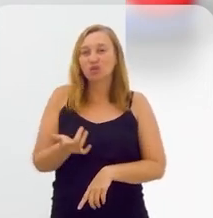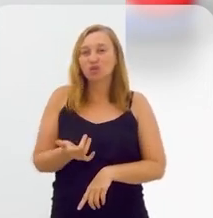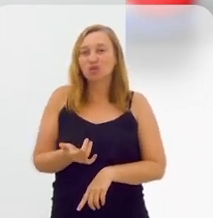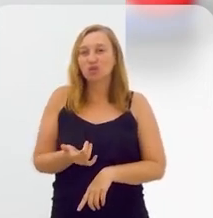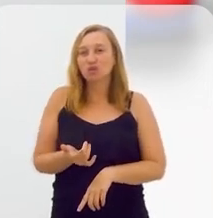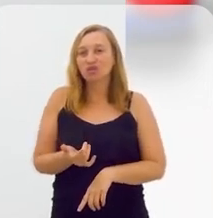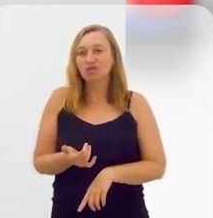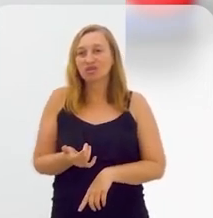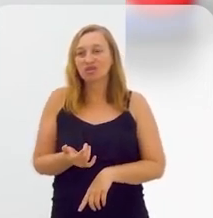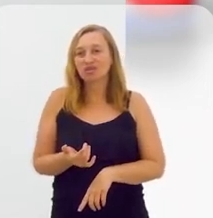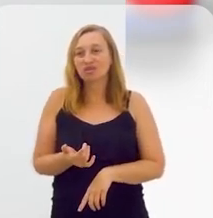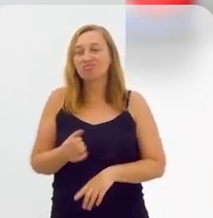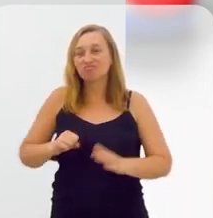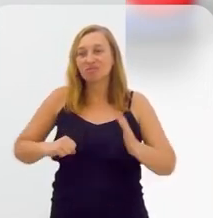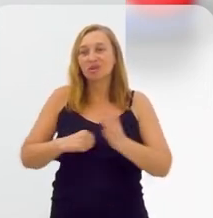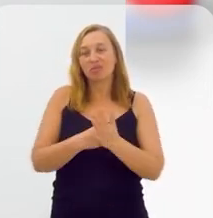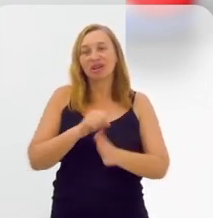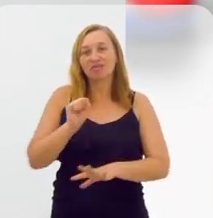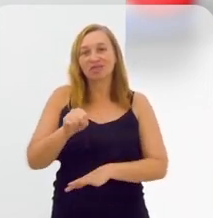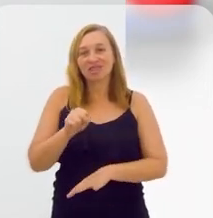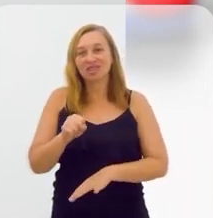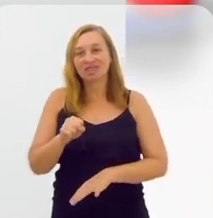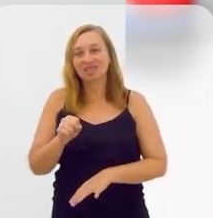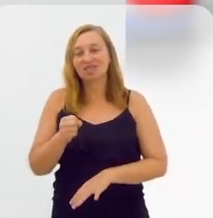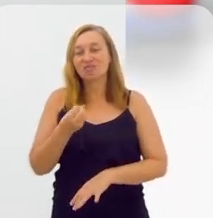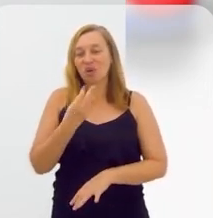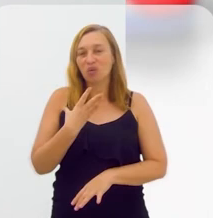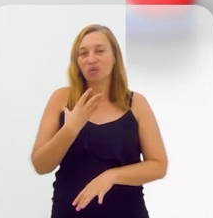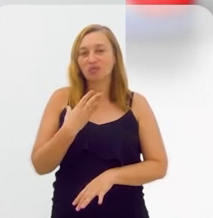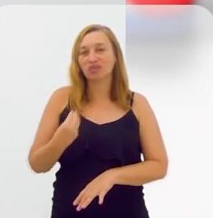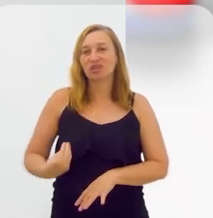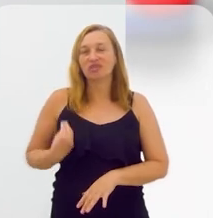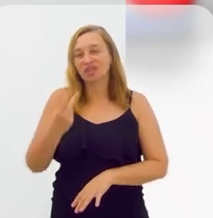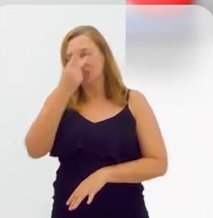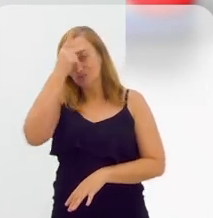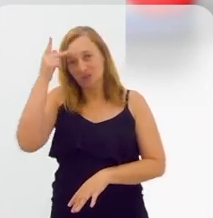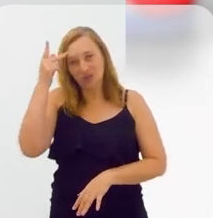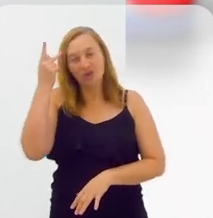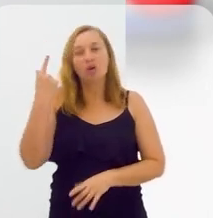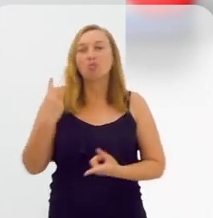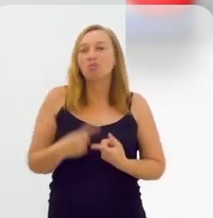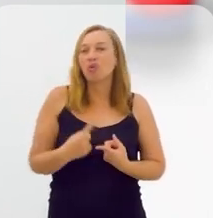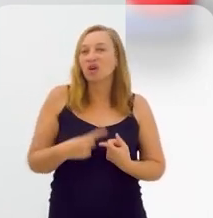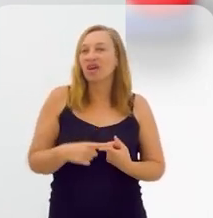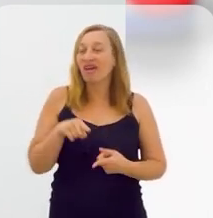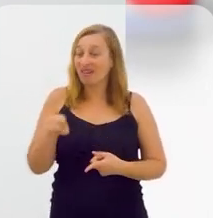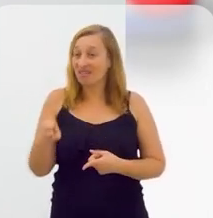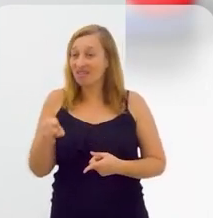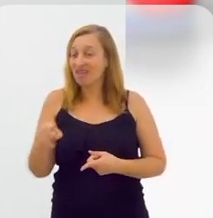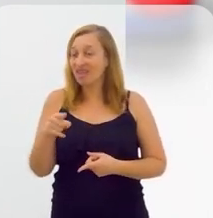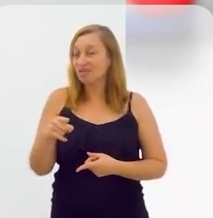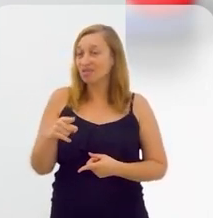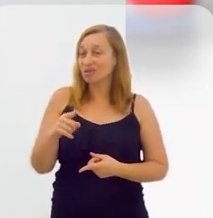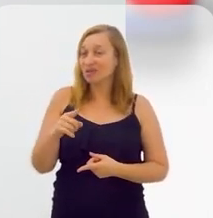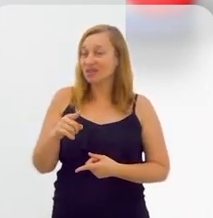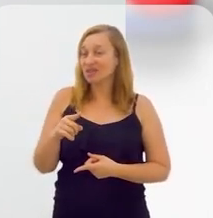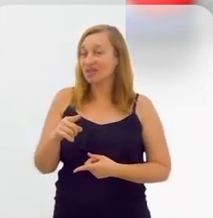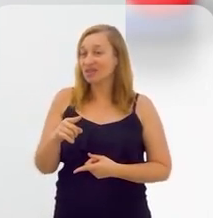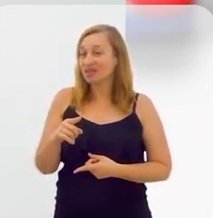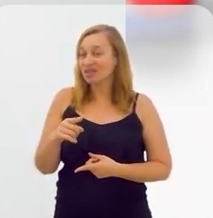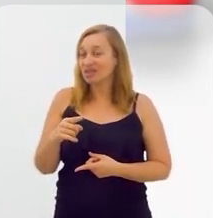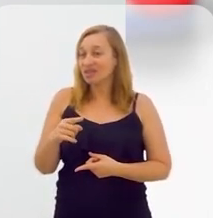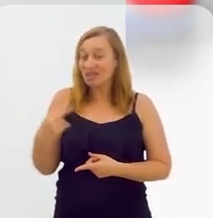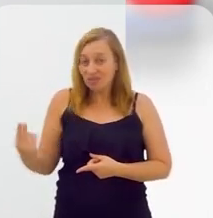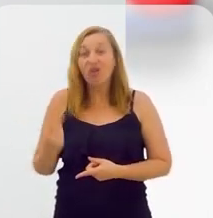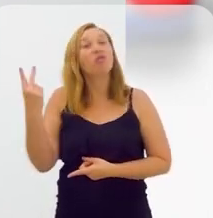acho que tem um impacto, sim, positivo na vida das pessoas, porque ali elas se reconhecem